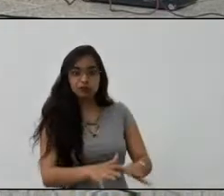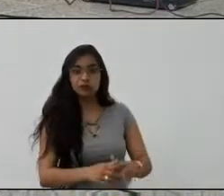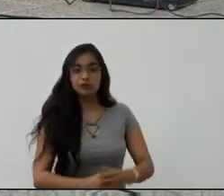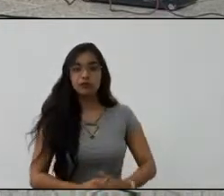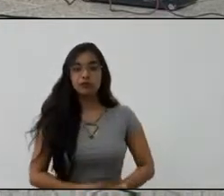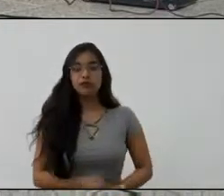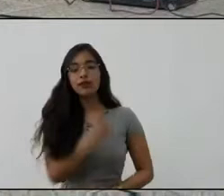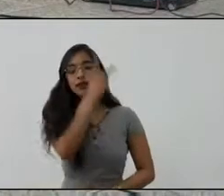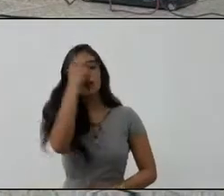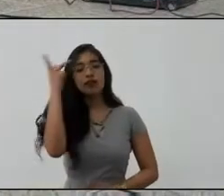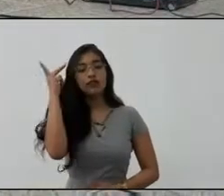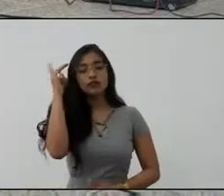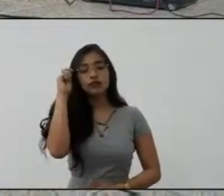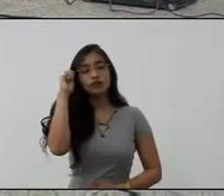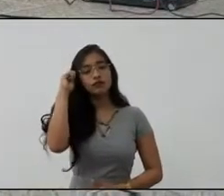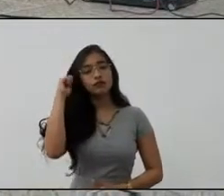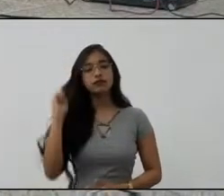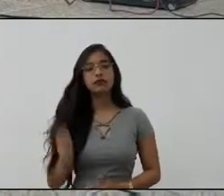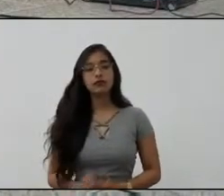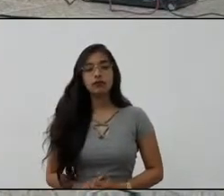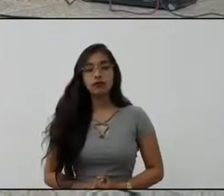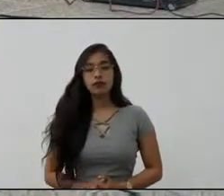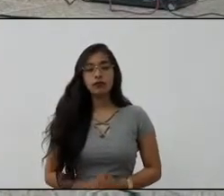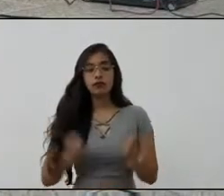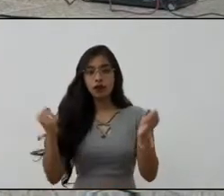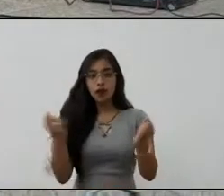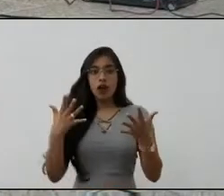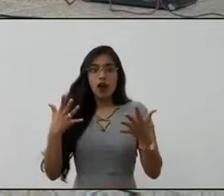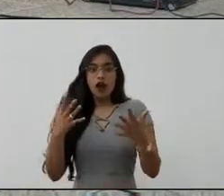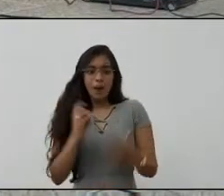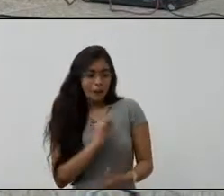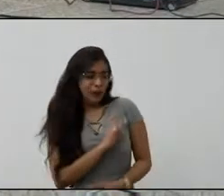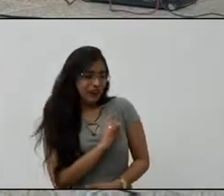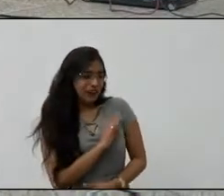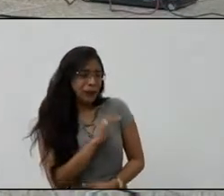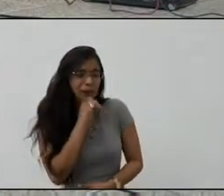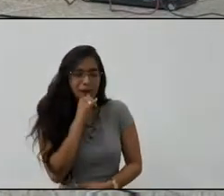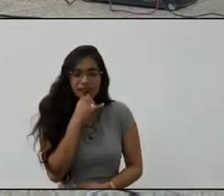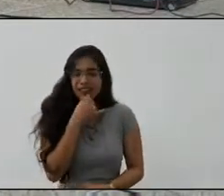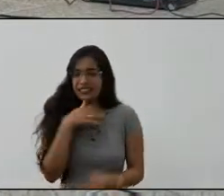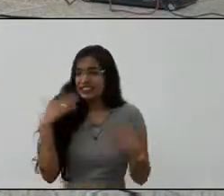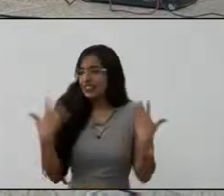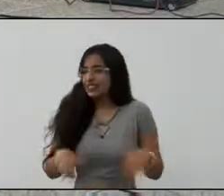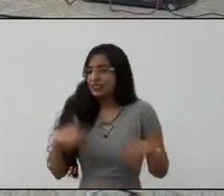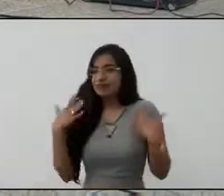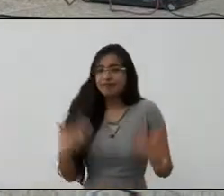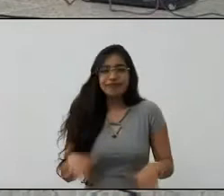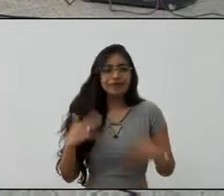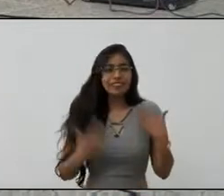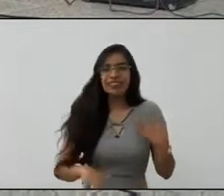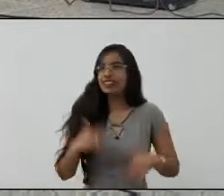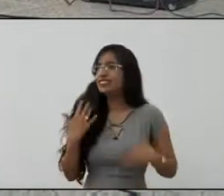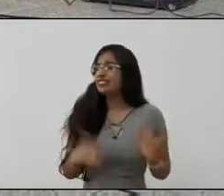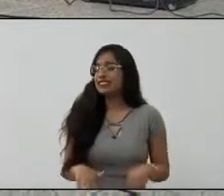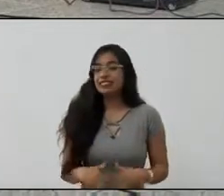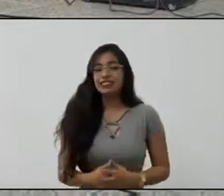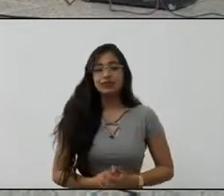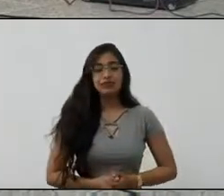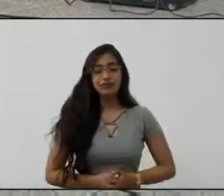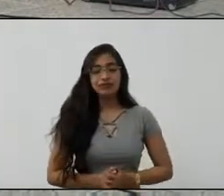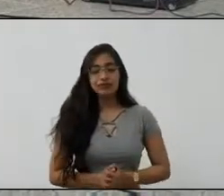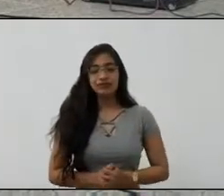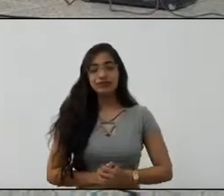E as pessoas estão atônitas e desesperadas, muitas das quais